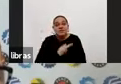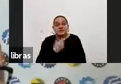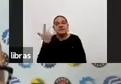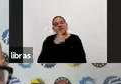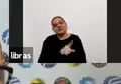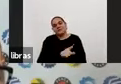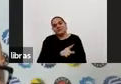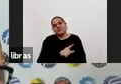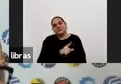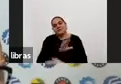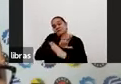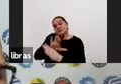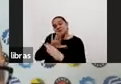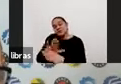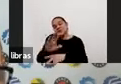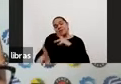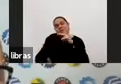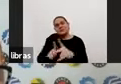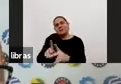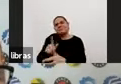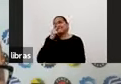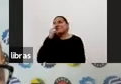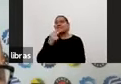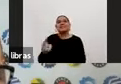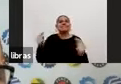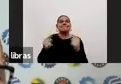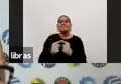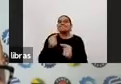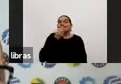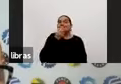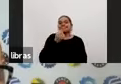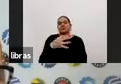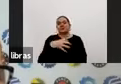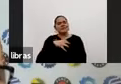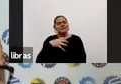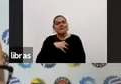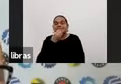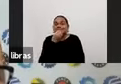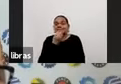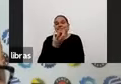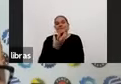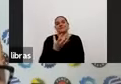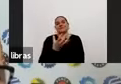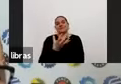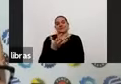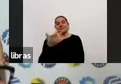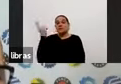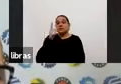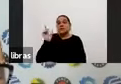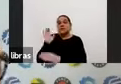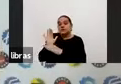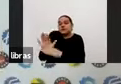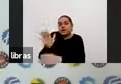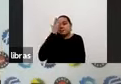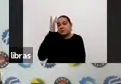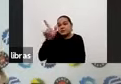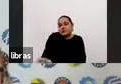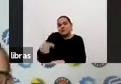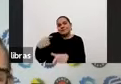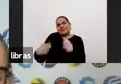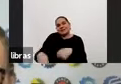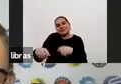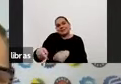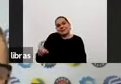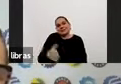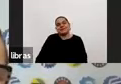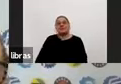colaborando com a população. Eu achei muito bom, um sentimento muito bom assim, de você poder ajudar uma pessoa que está precisando.